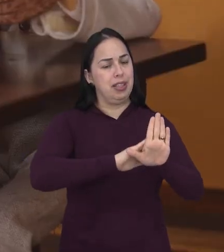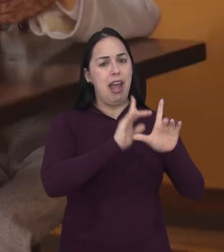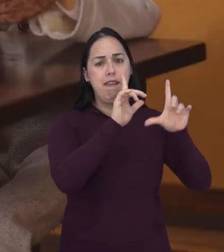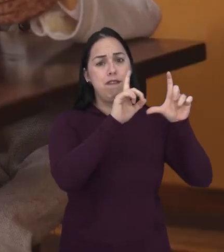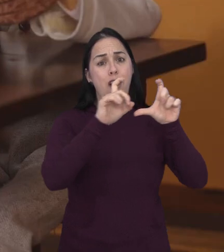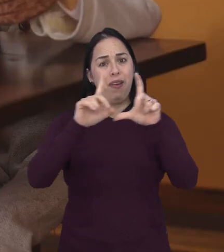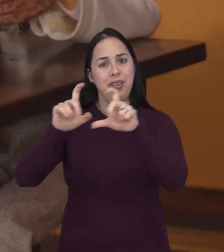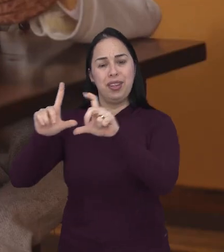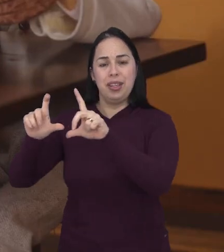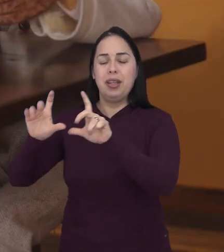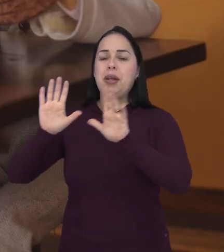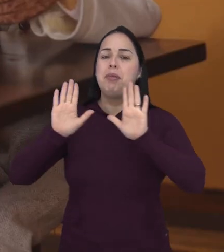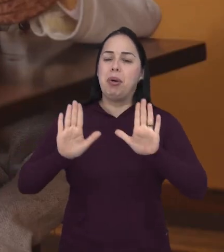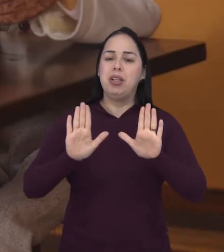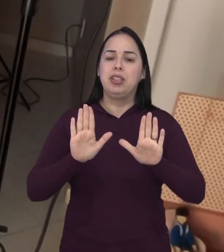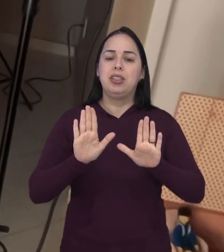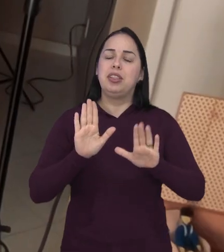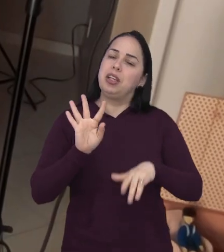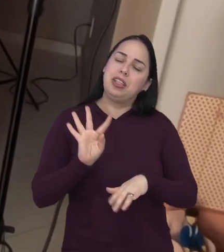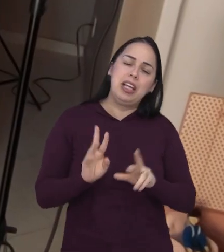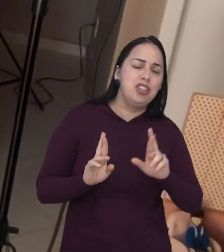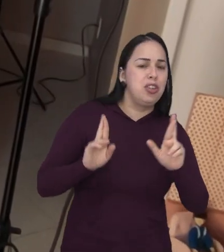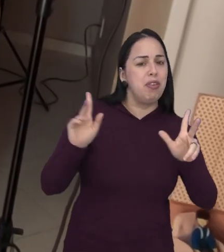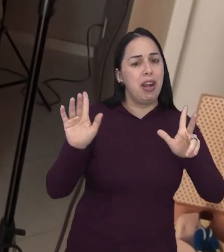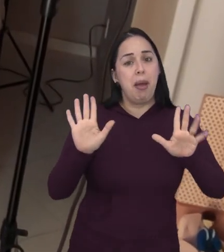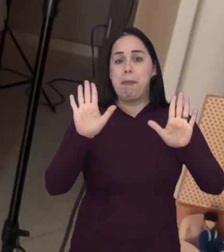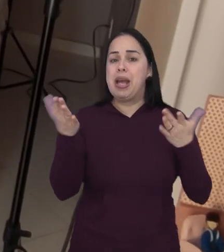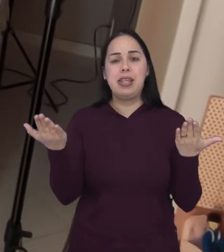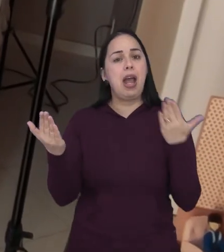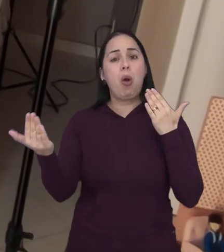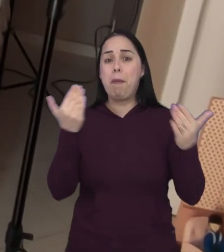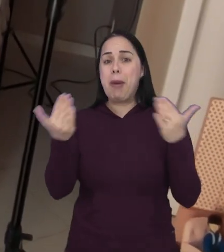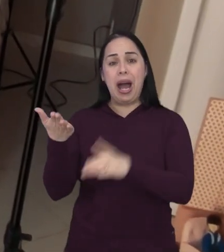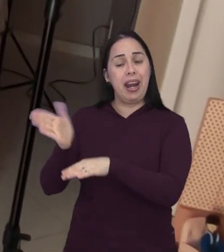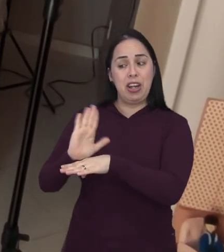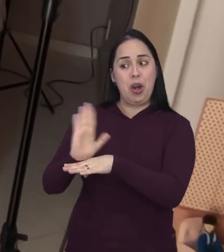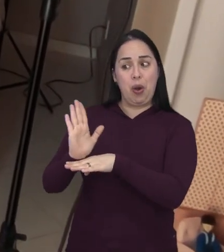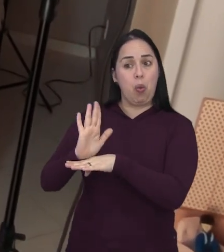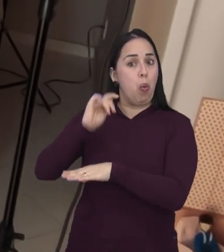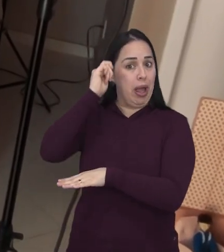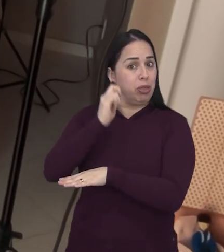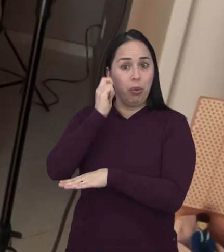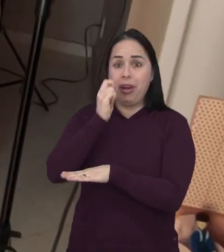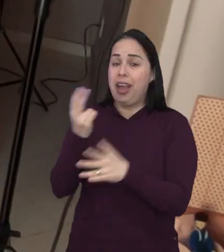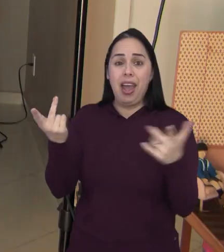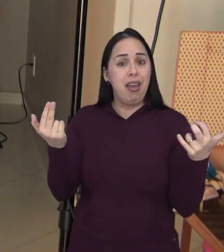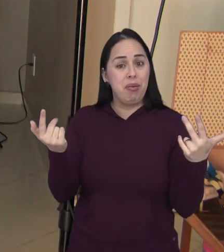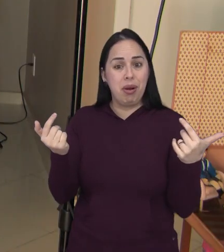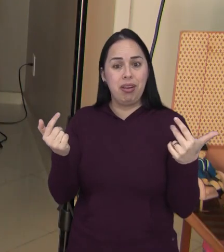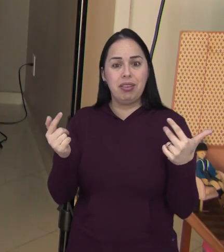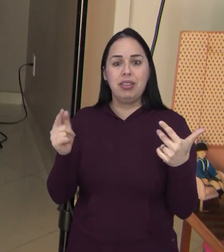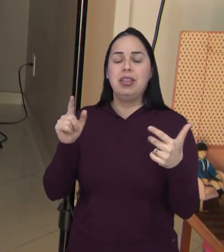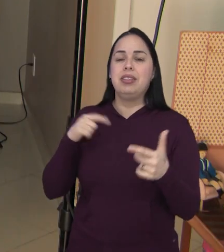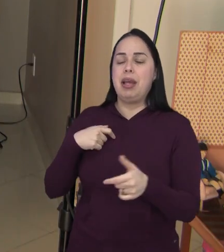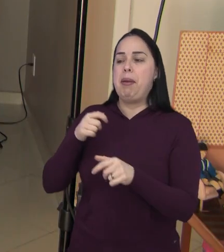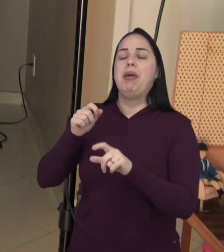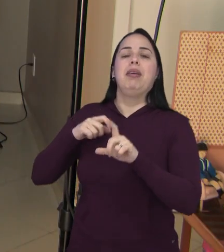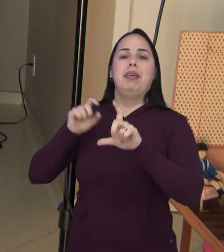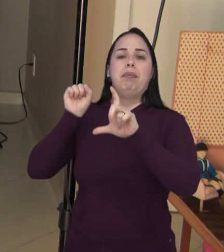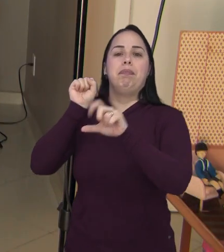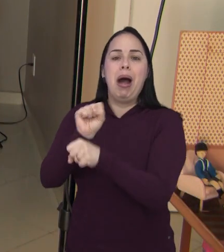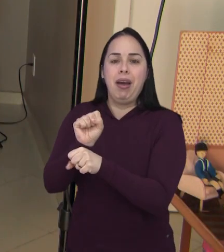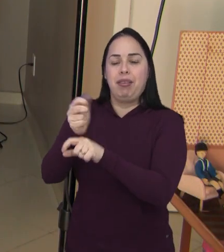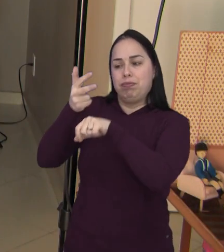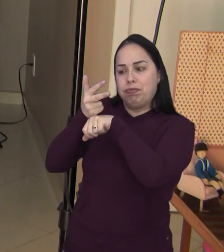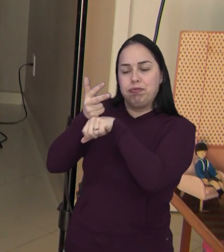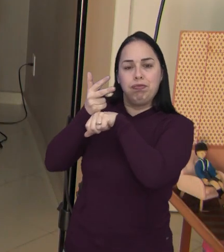foto atrás da outra. Pode parecer um efeito diferente, mas se for ver o cinema mesmo com atores, ele funciona exatamente assim. Se você der pause, der play, pause, play, você